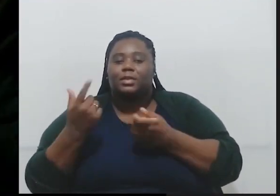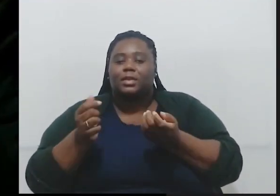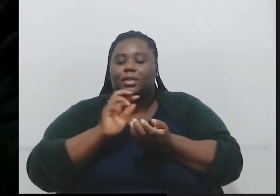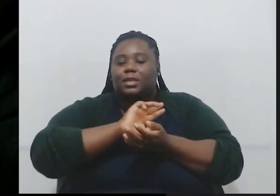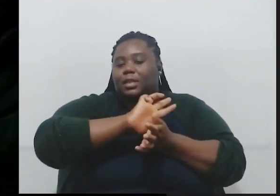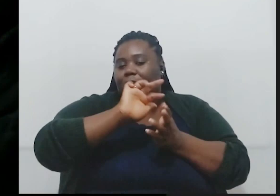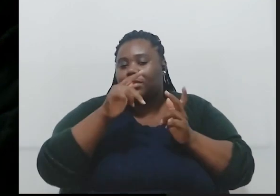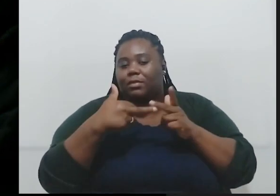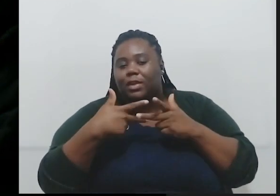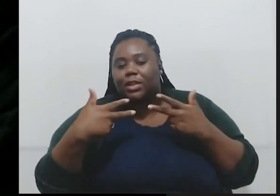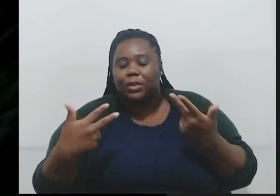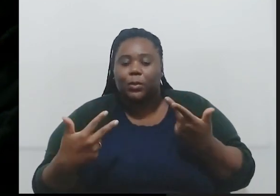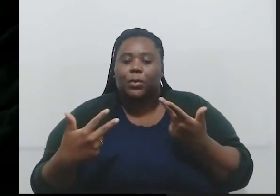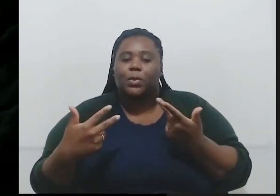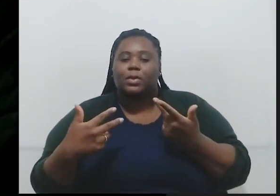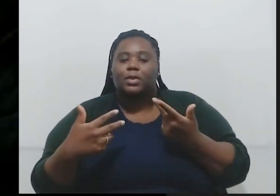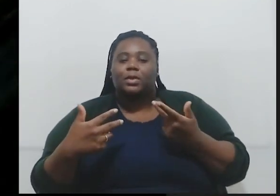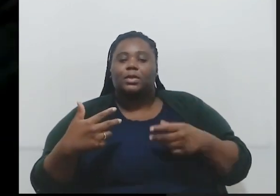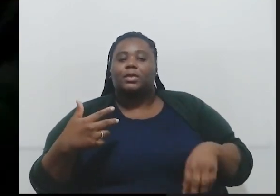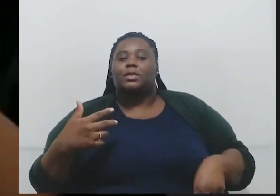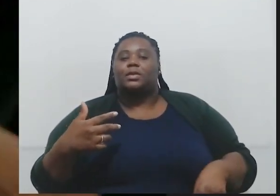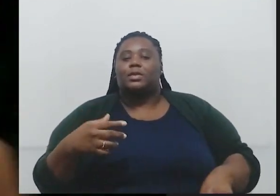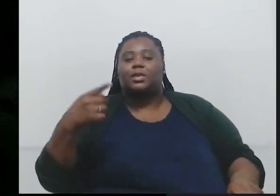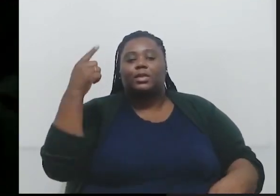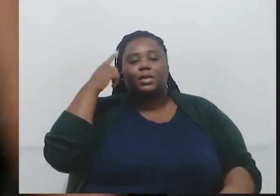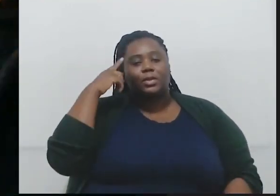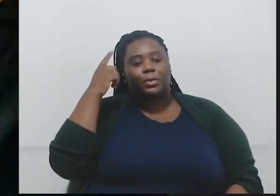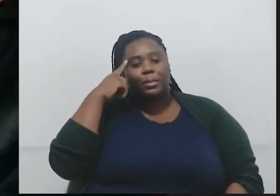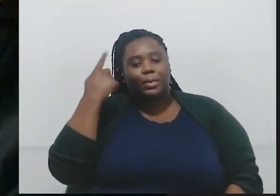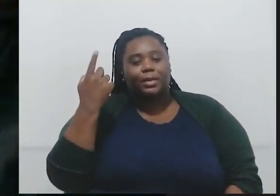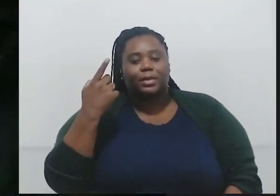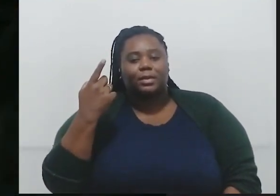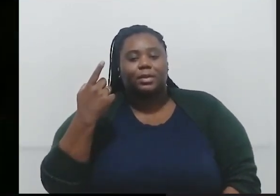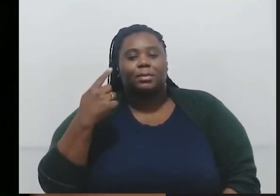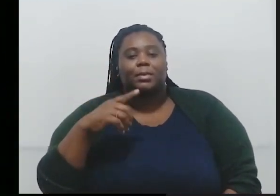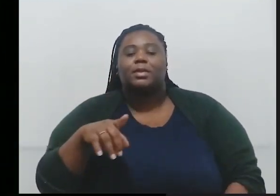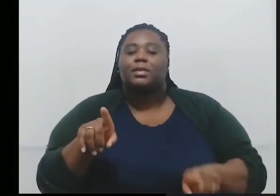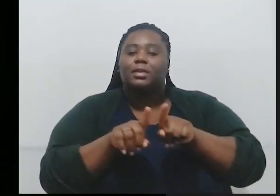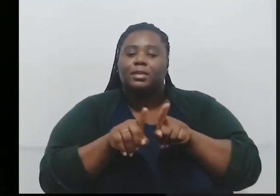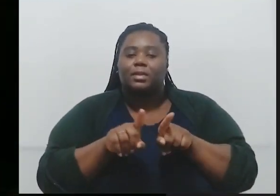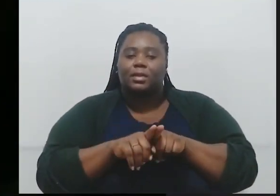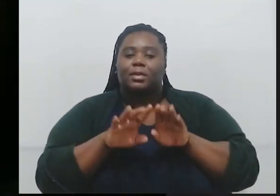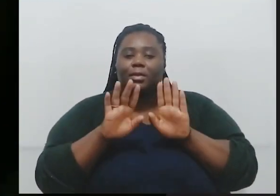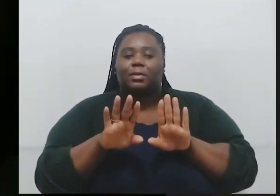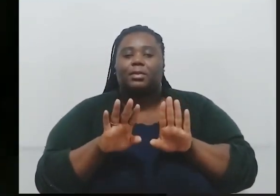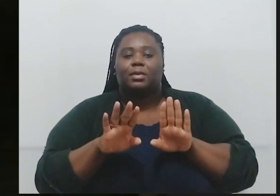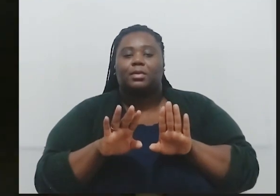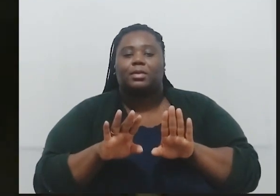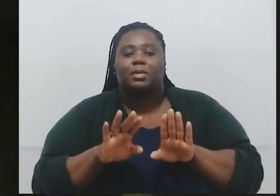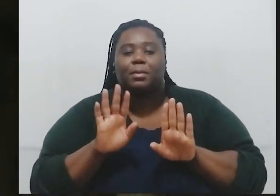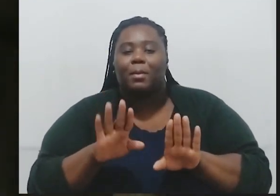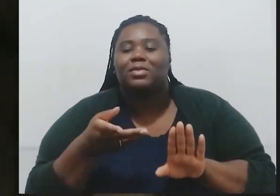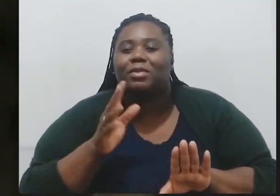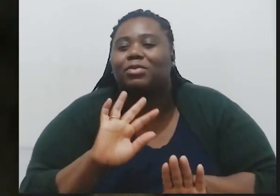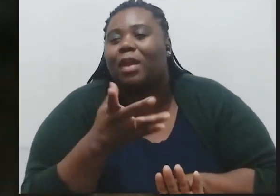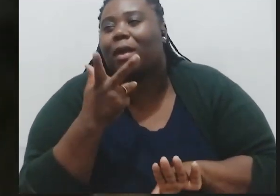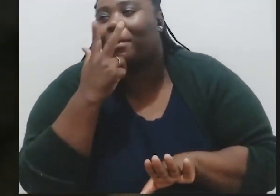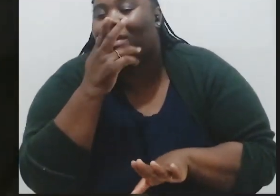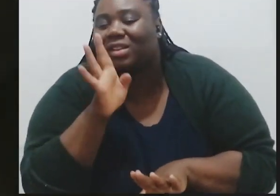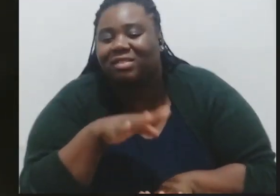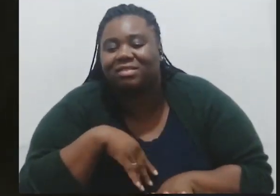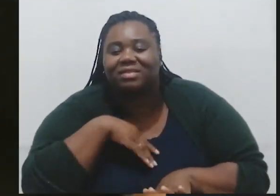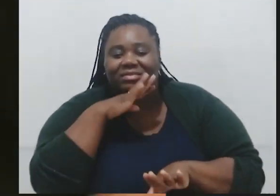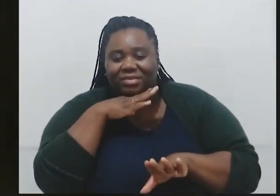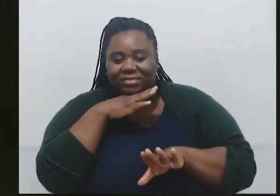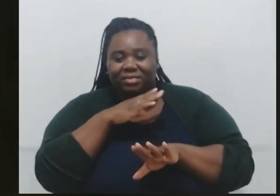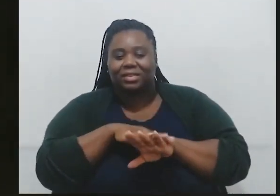de teoria meio que do pensamento francês, contemporâneo, assim, mas que eu já meio que fritei de tudo também. Acho que